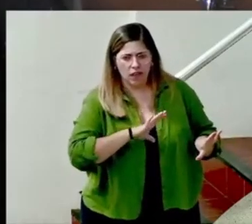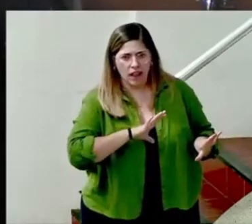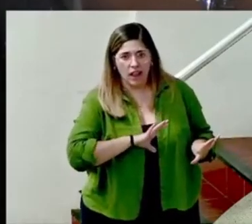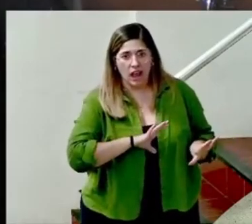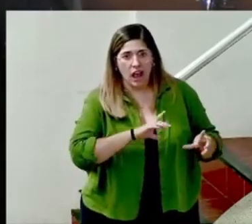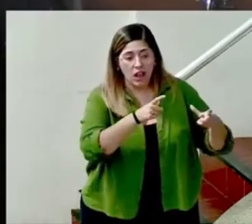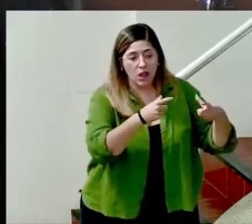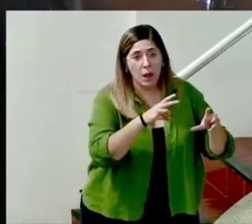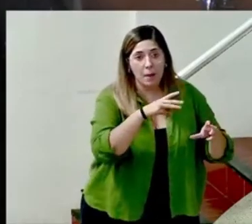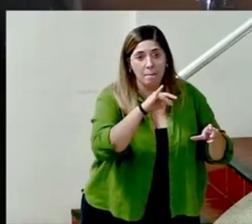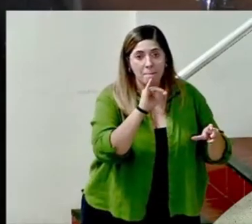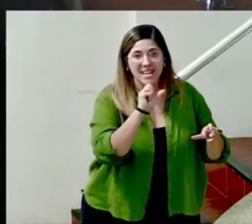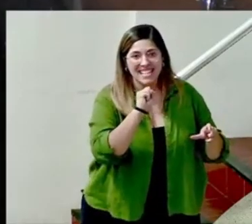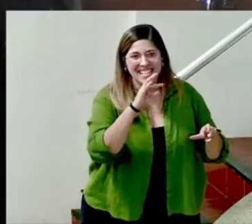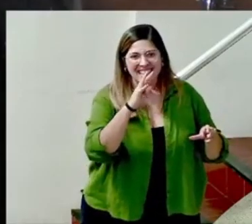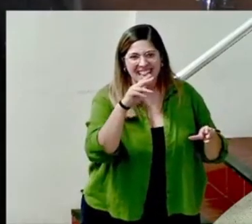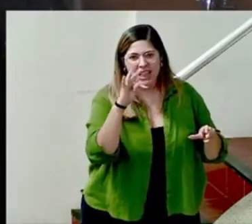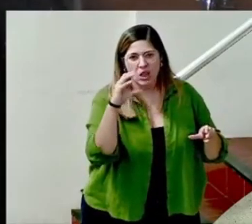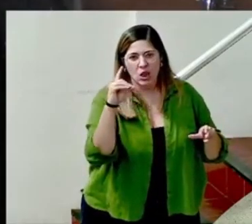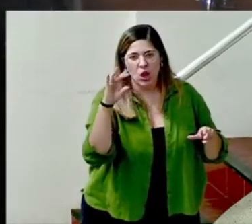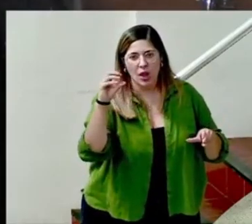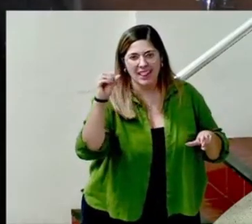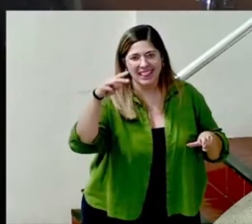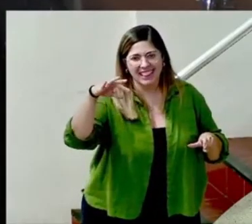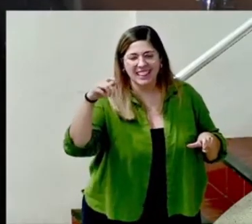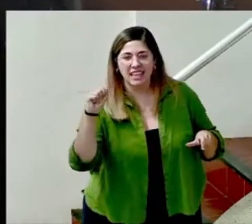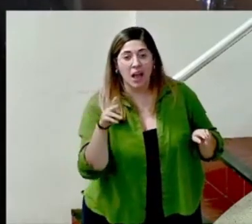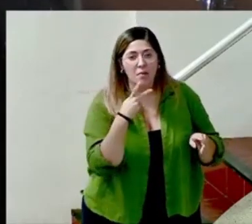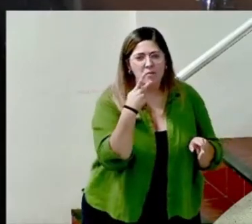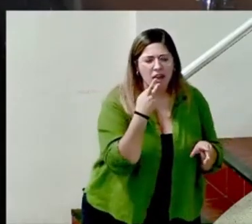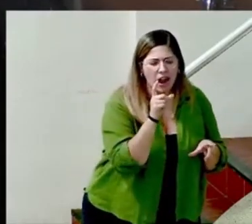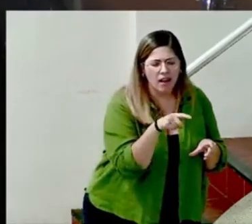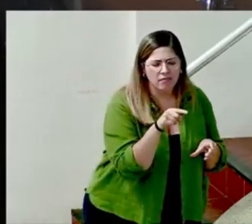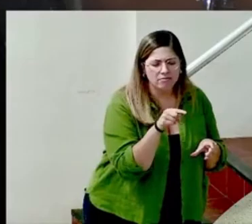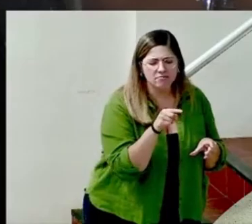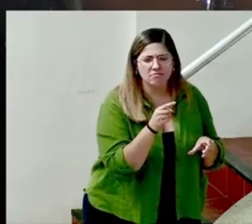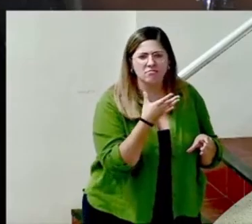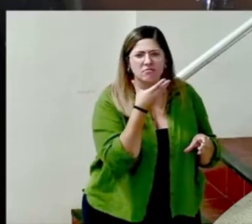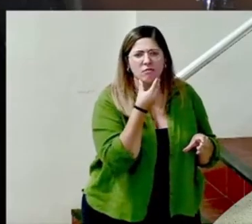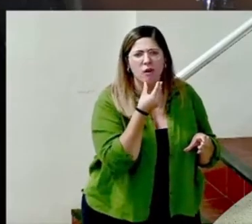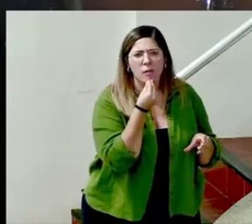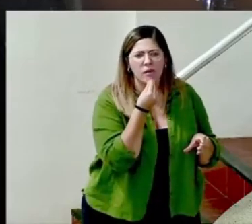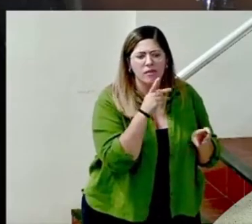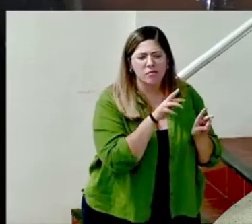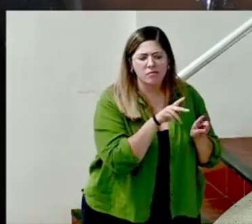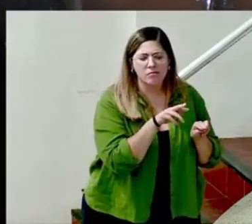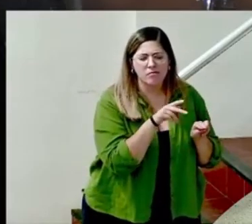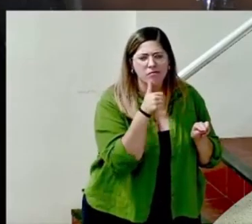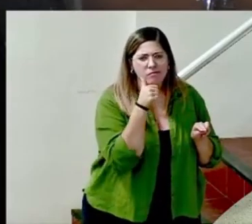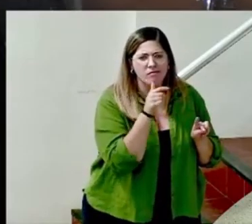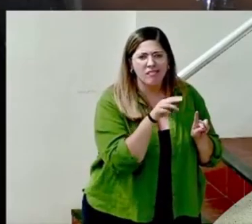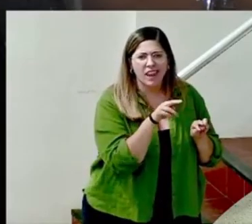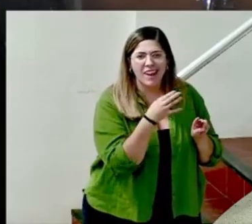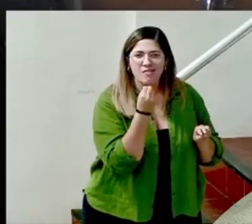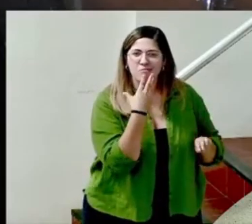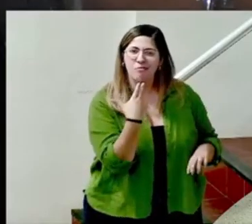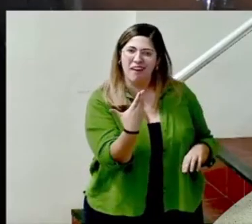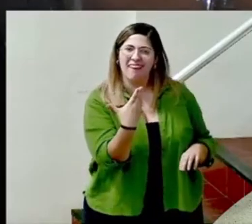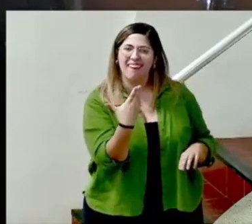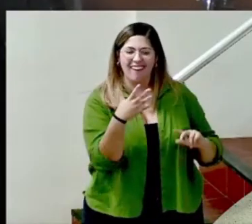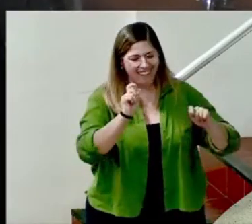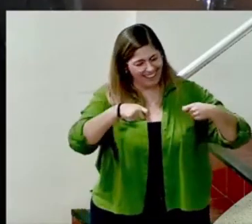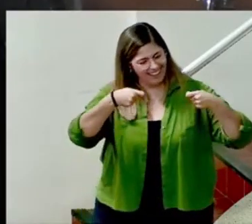irmãos generosos, bondosos. Ele usa o mesmo termo, então, aqui usado por